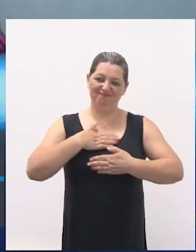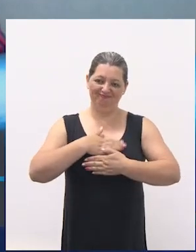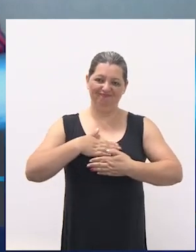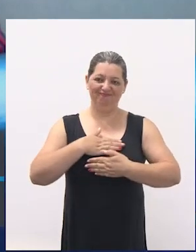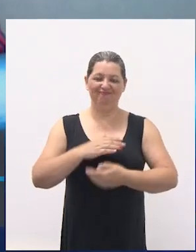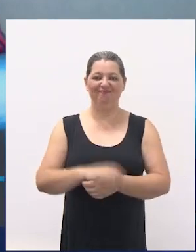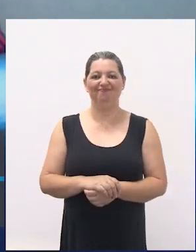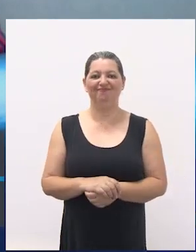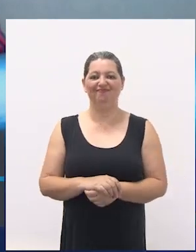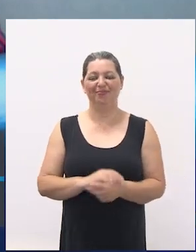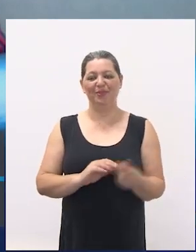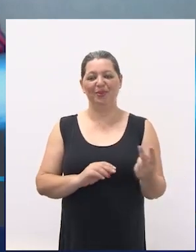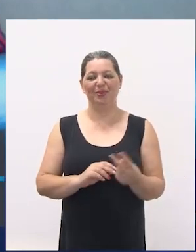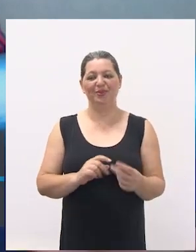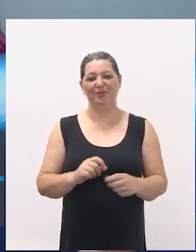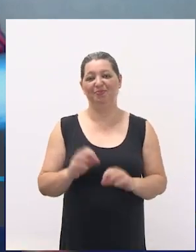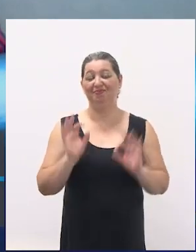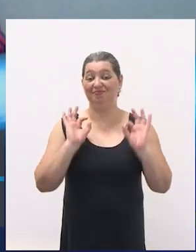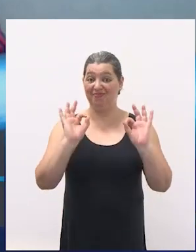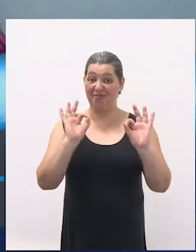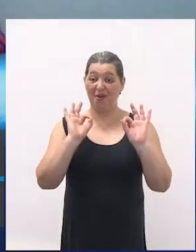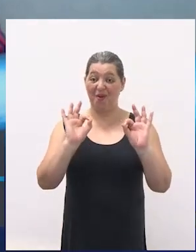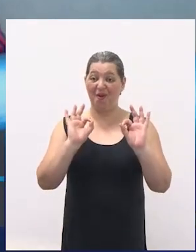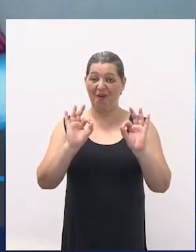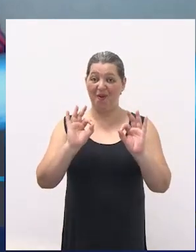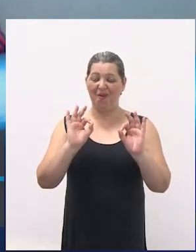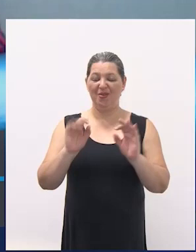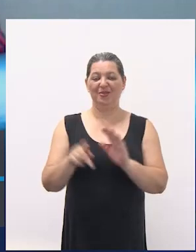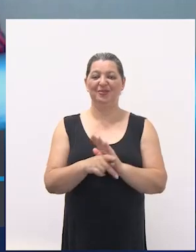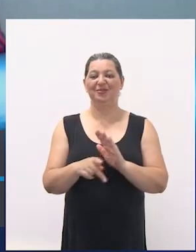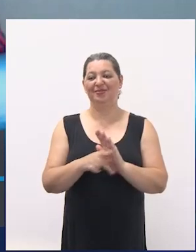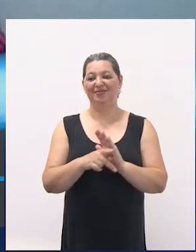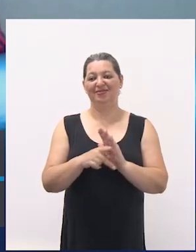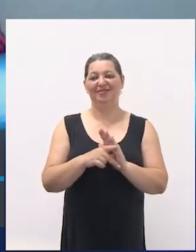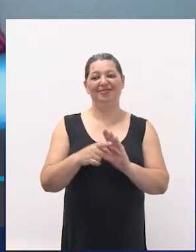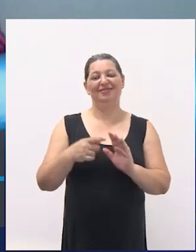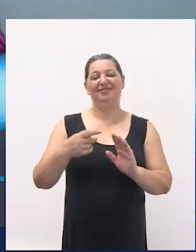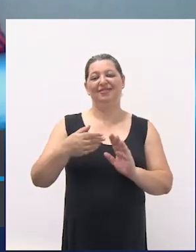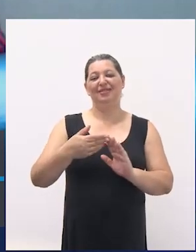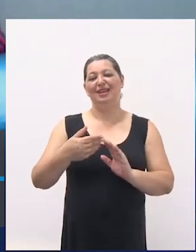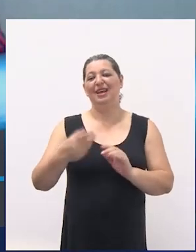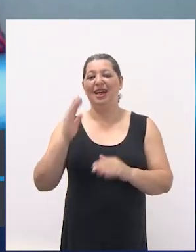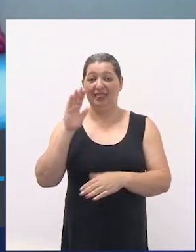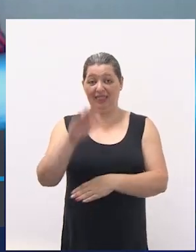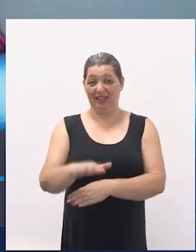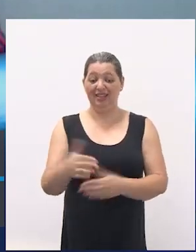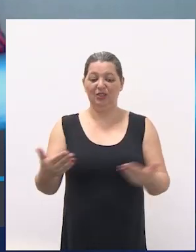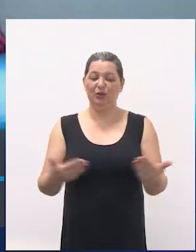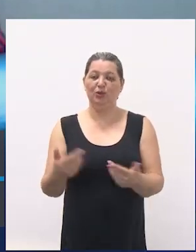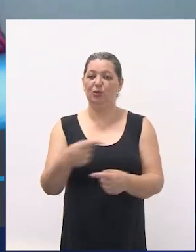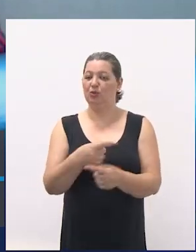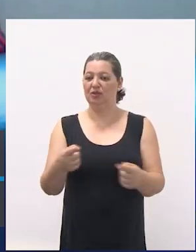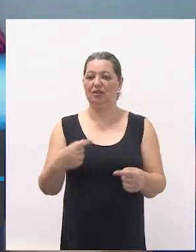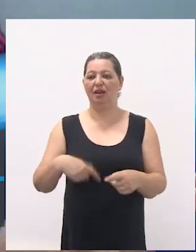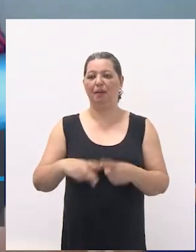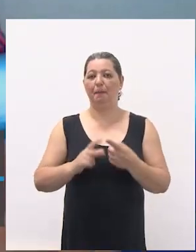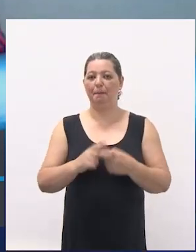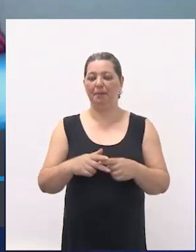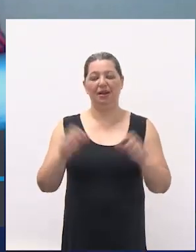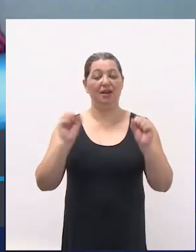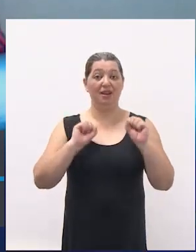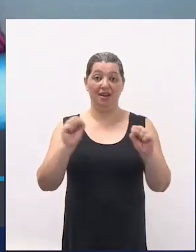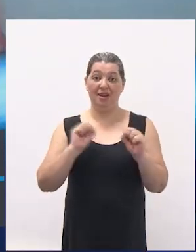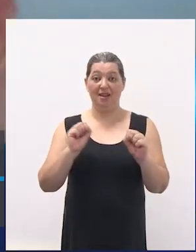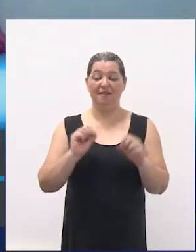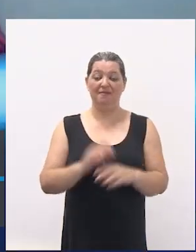Paula, Giovanni. Vai ser ótimo passar essa tarde aqui com vocês para a gente falar de uma ferramenta que eu amo, que é o Classroom,